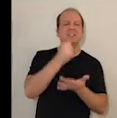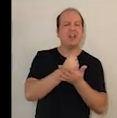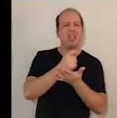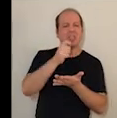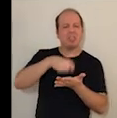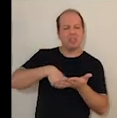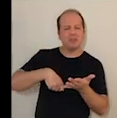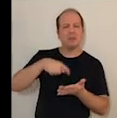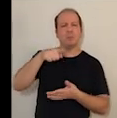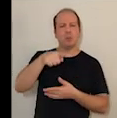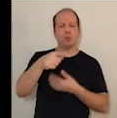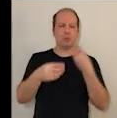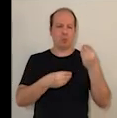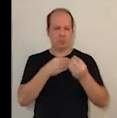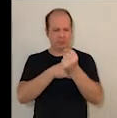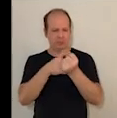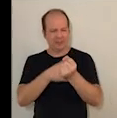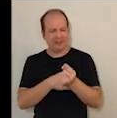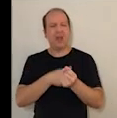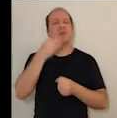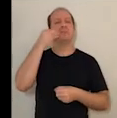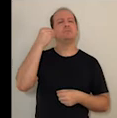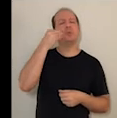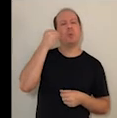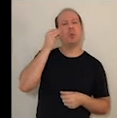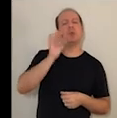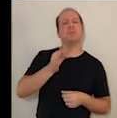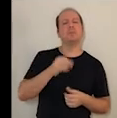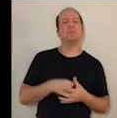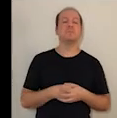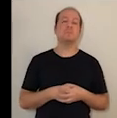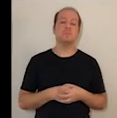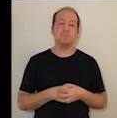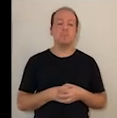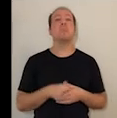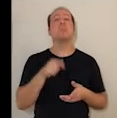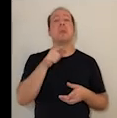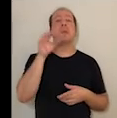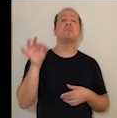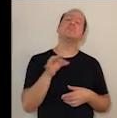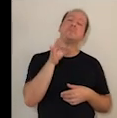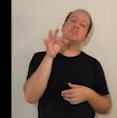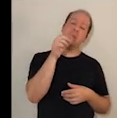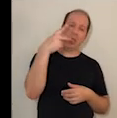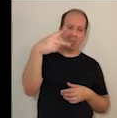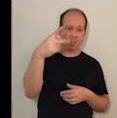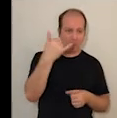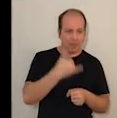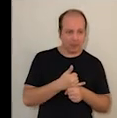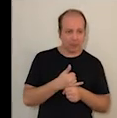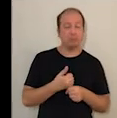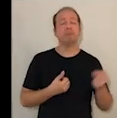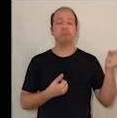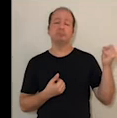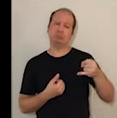reconhece este testamento como sigilado com o sinete de Volpone? Mosca, este sinete é